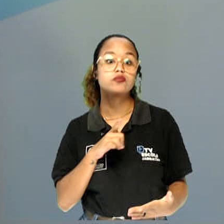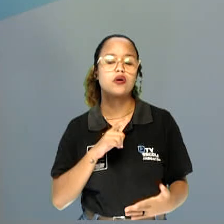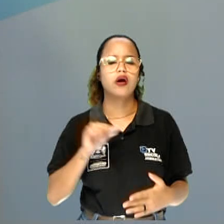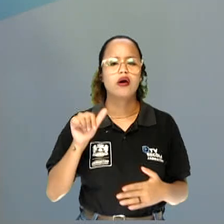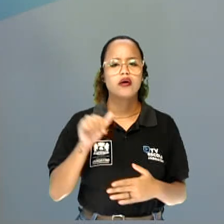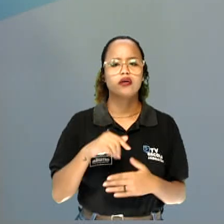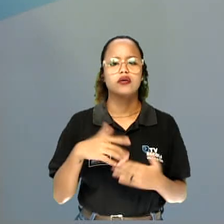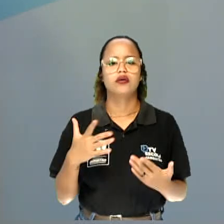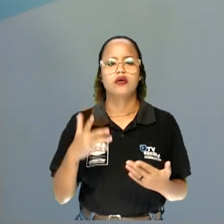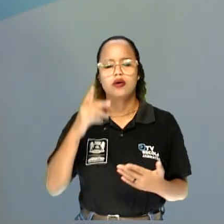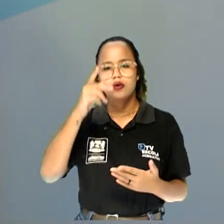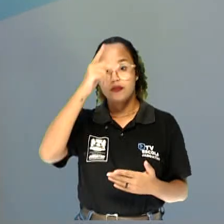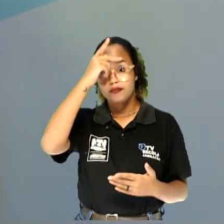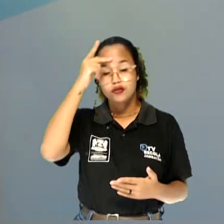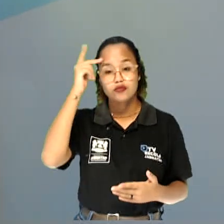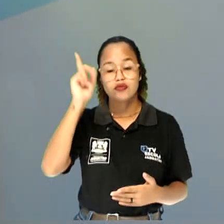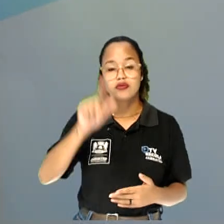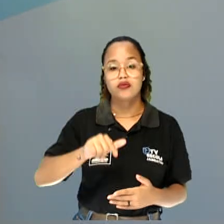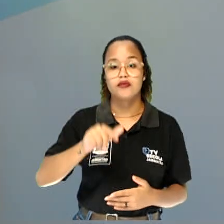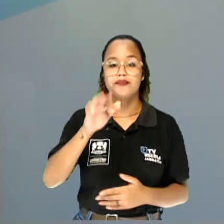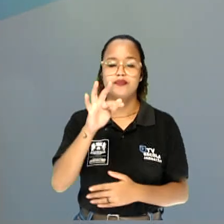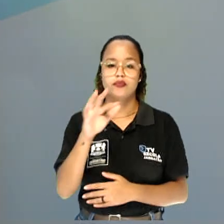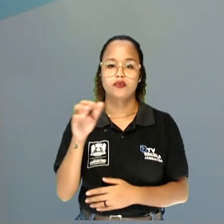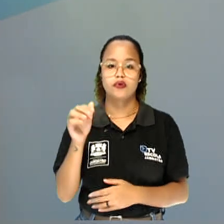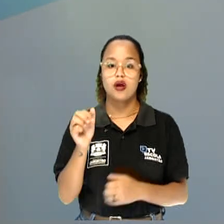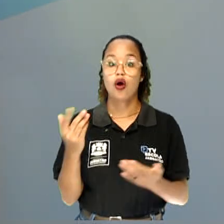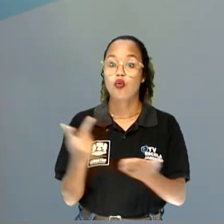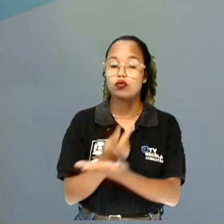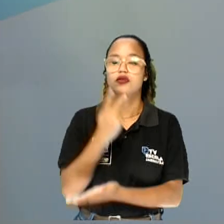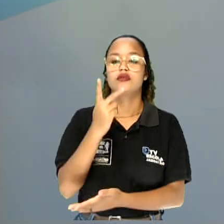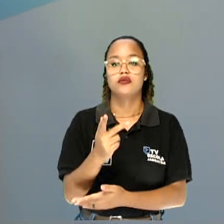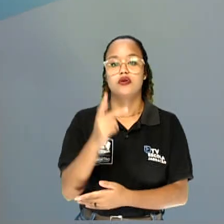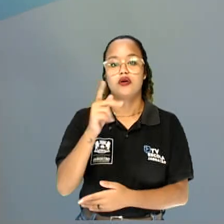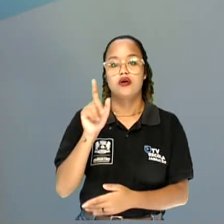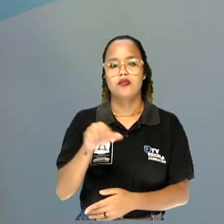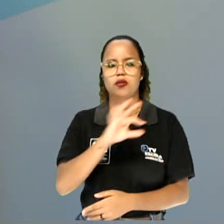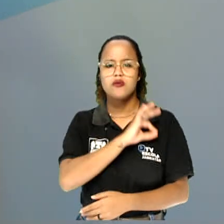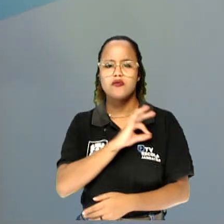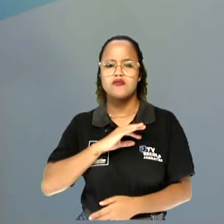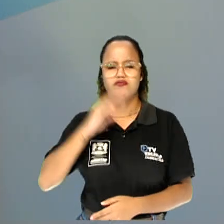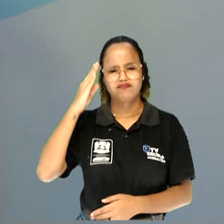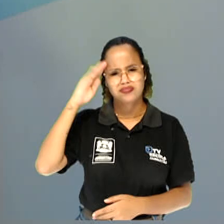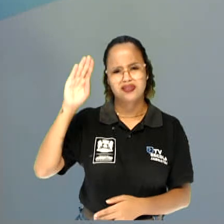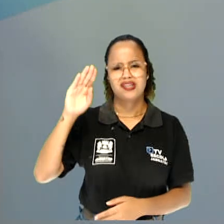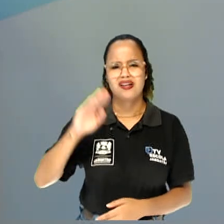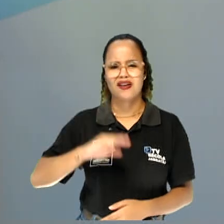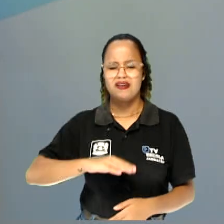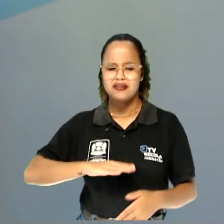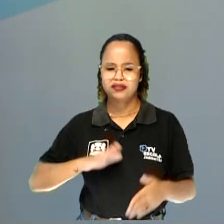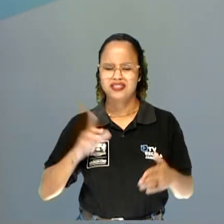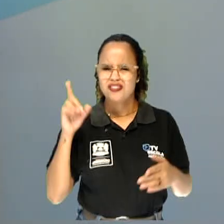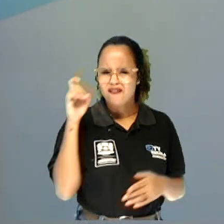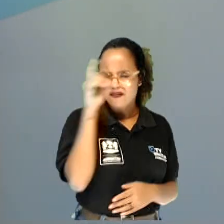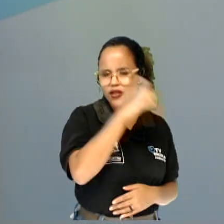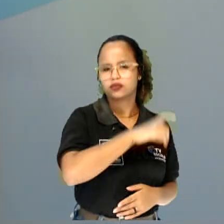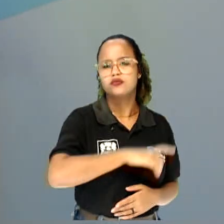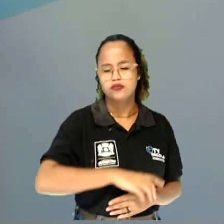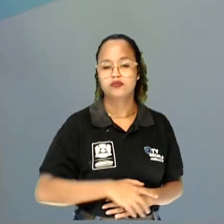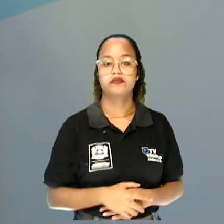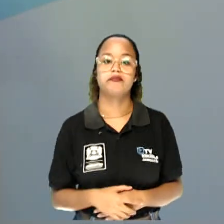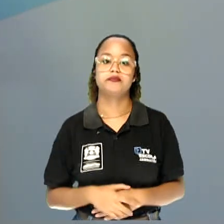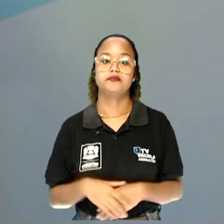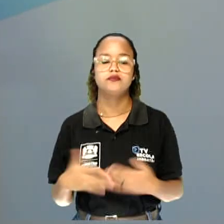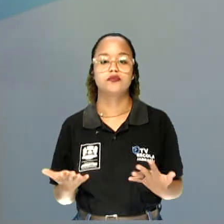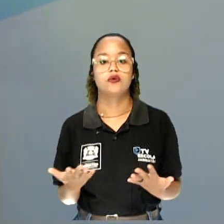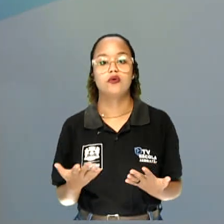chamado florianismo. Floriano Peixoto vai ser visto como marechal de ferro, tá? Mas, finalizando o